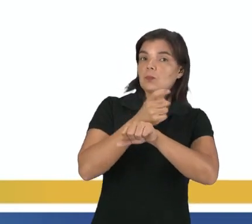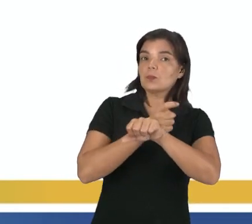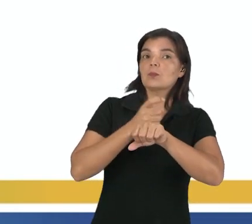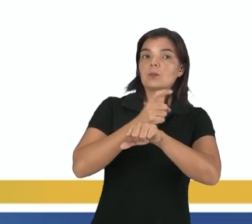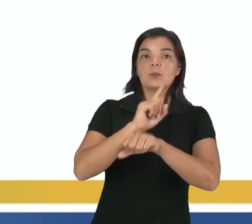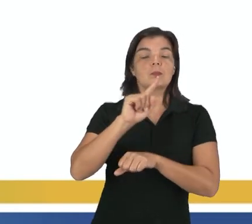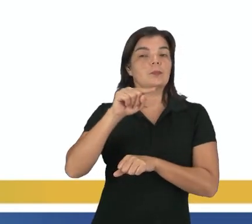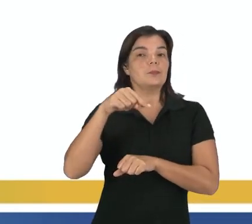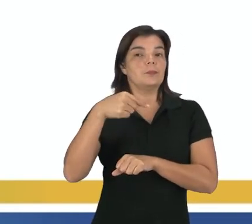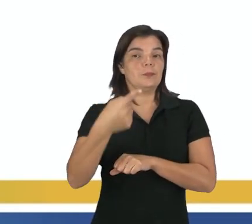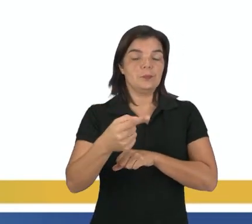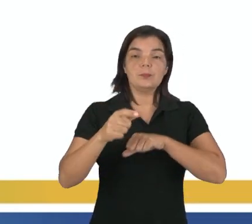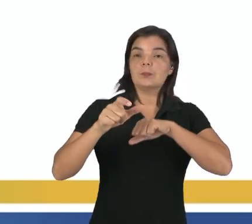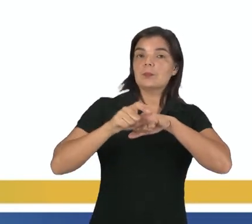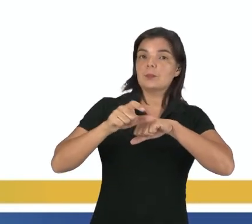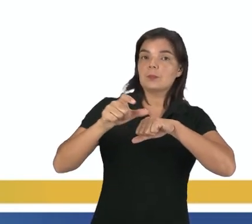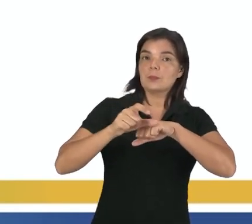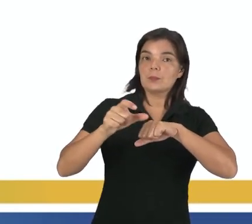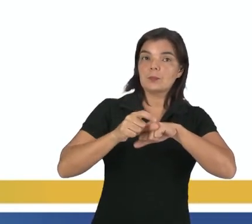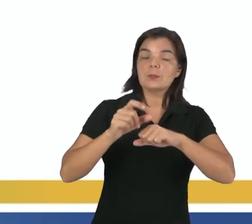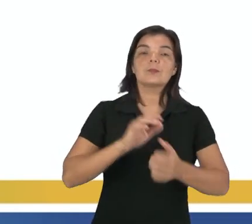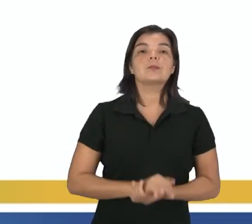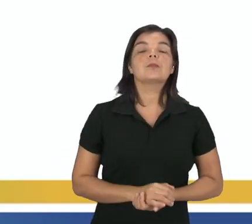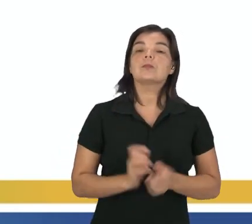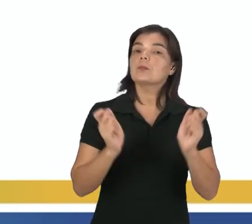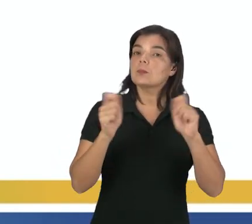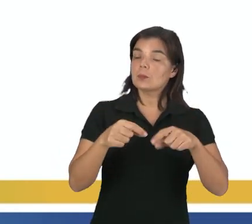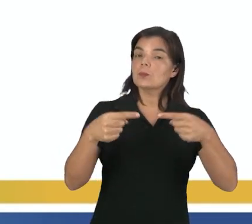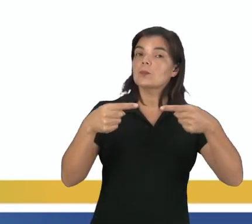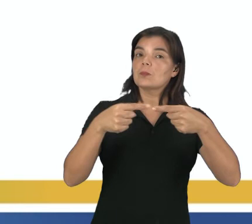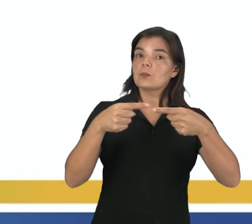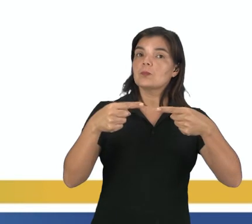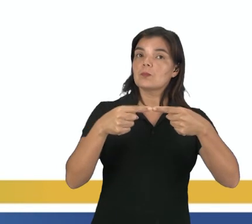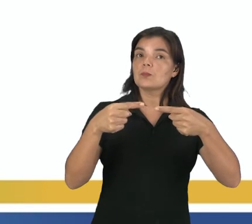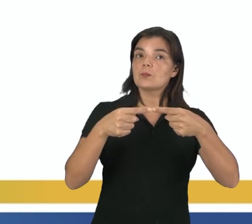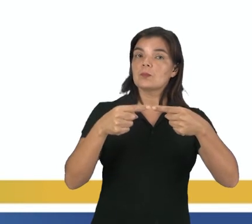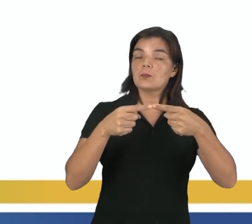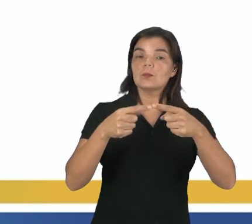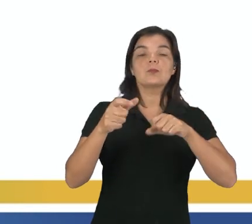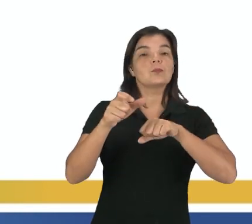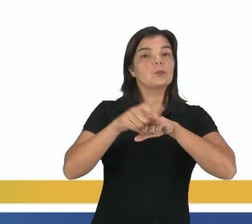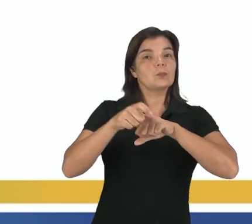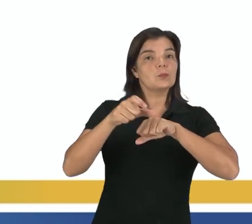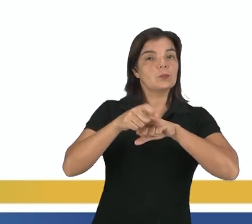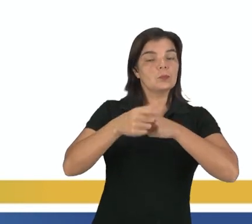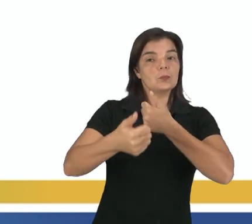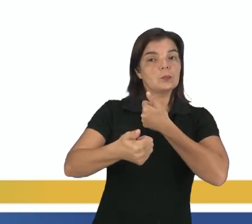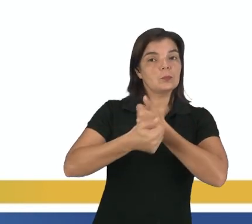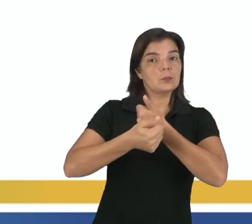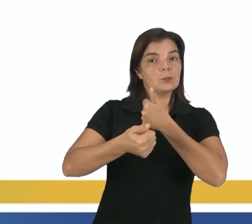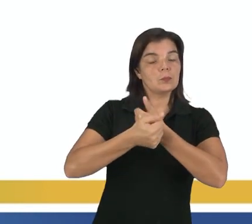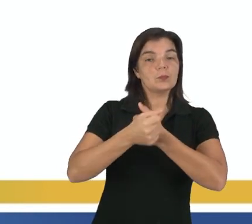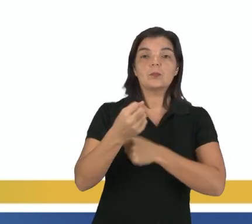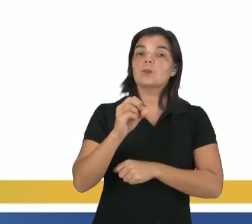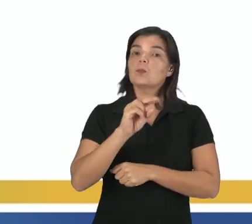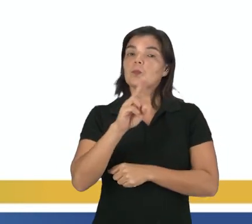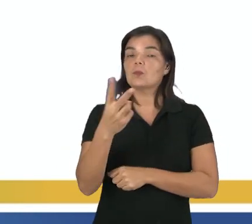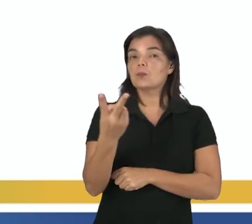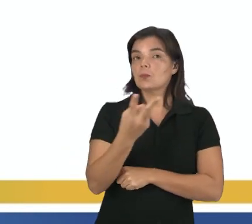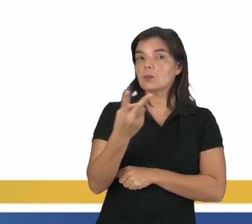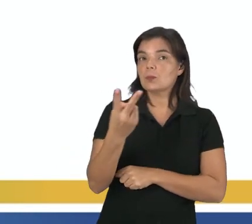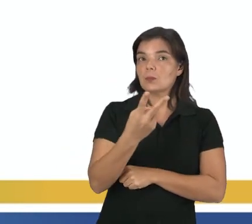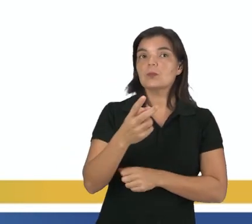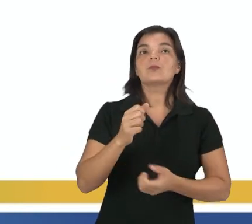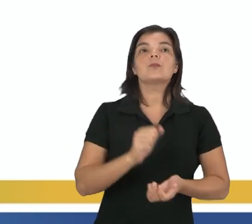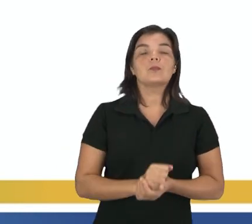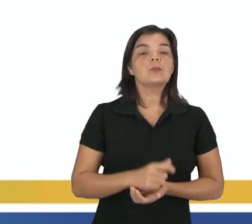vier após os substantivos, ele poderá concordar com o substantivo mais próximo ou com os dois. Então,